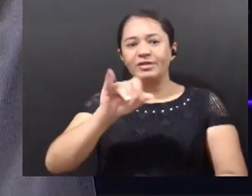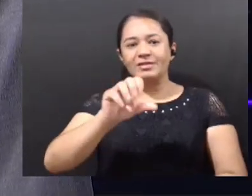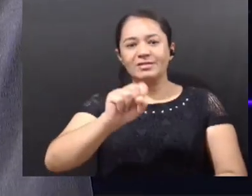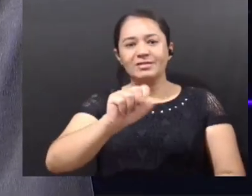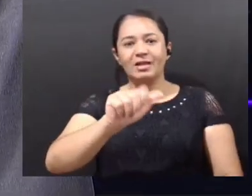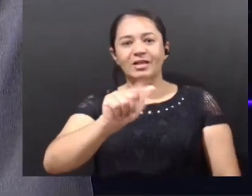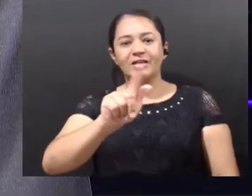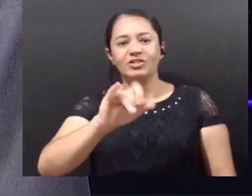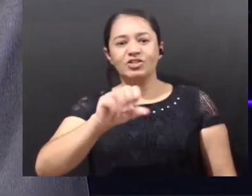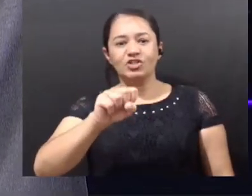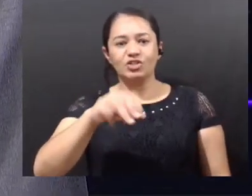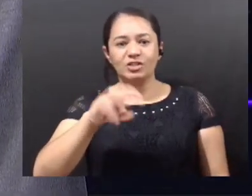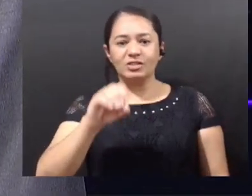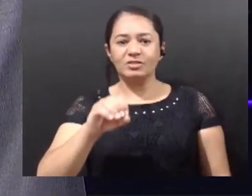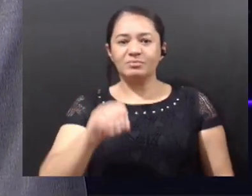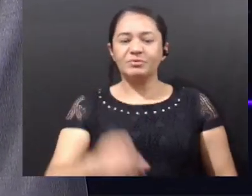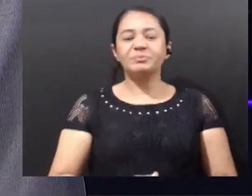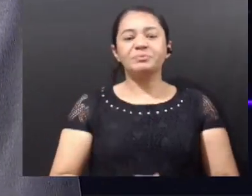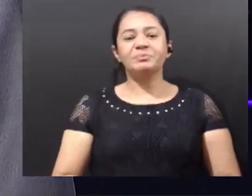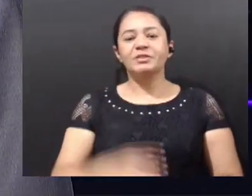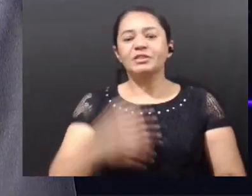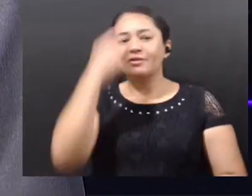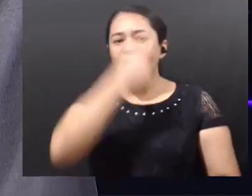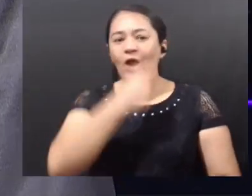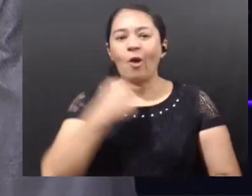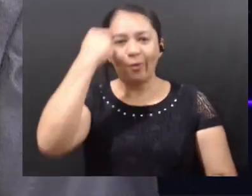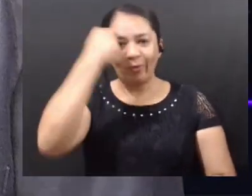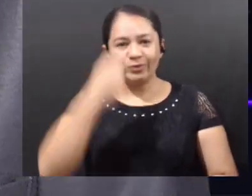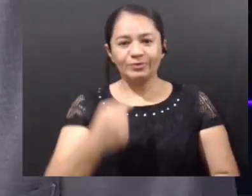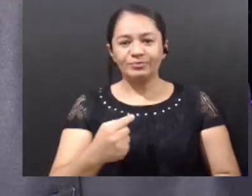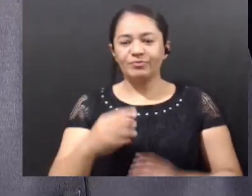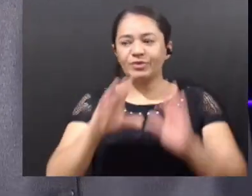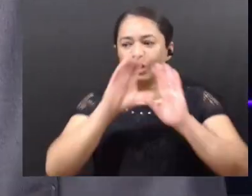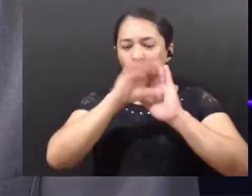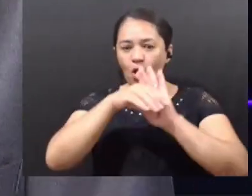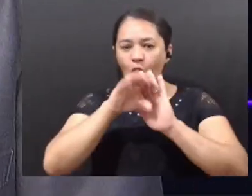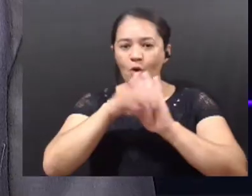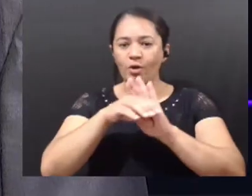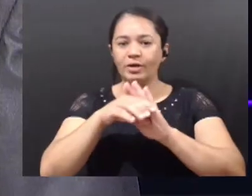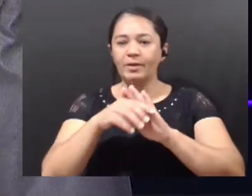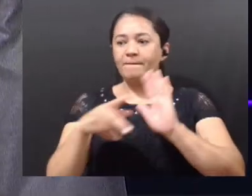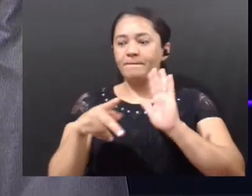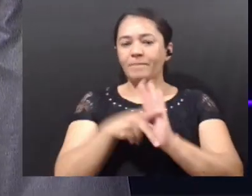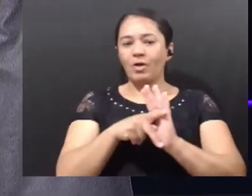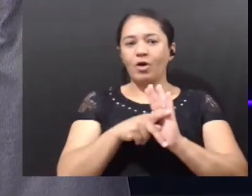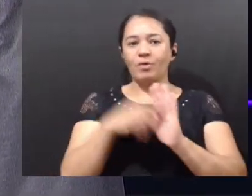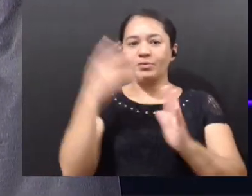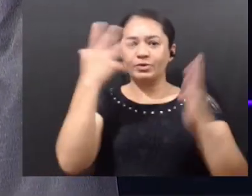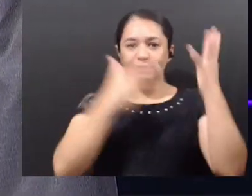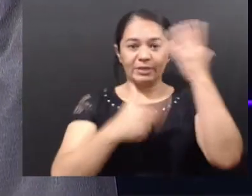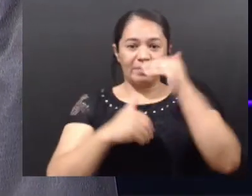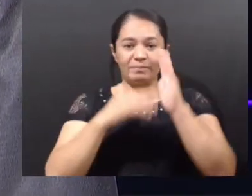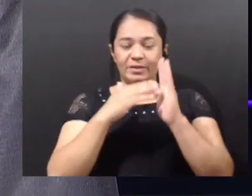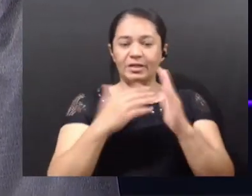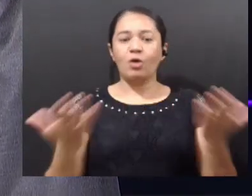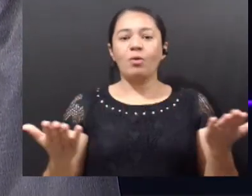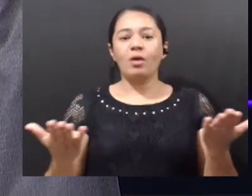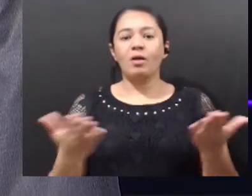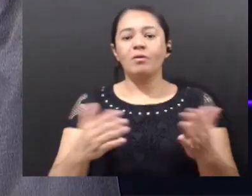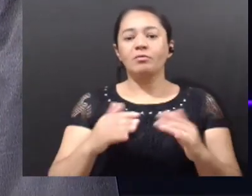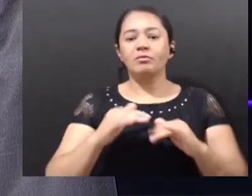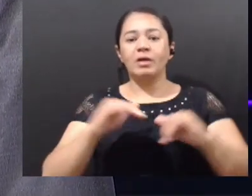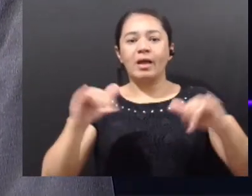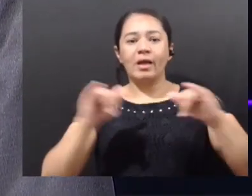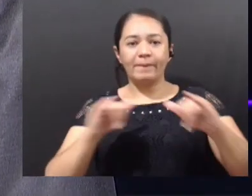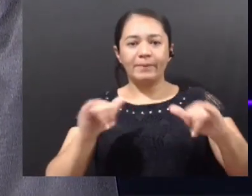rosto. Quando você traz esse conceito para a beleza empreendedora, qual é a mensagem que a